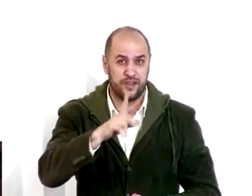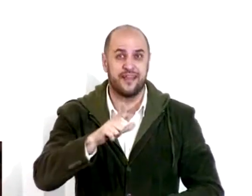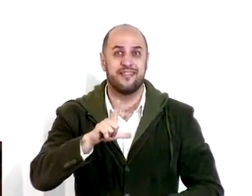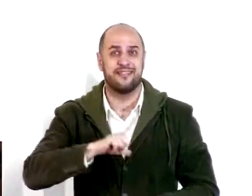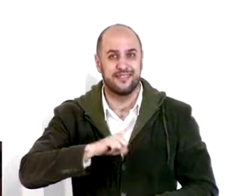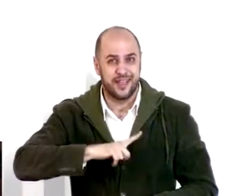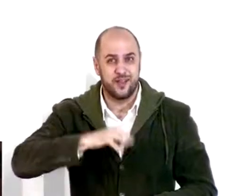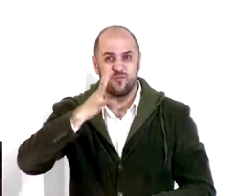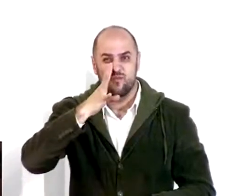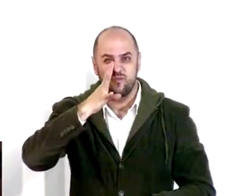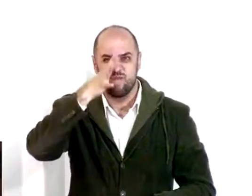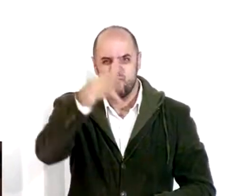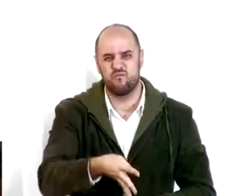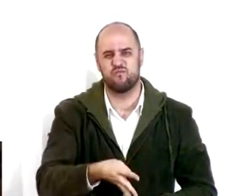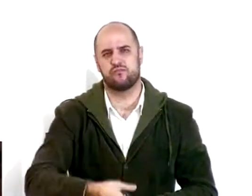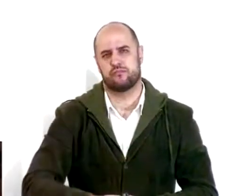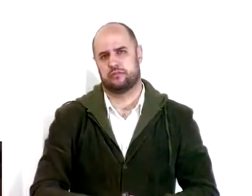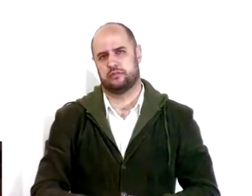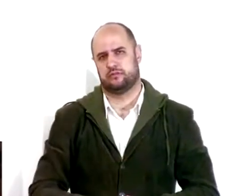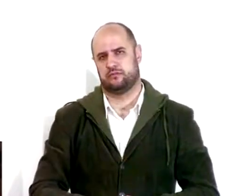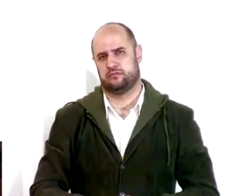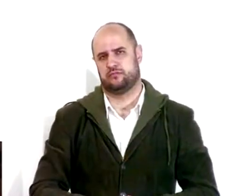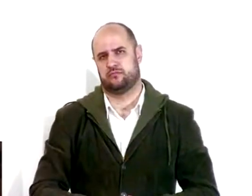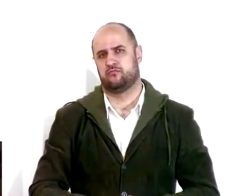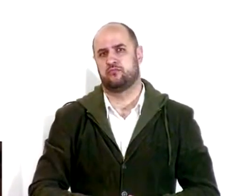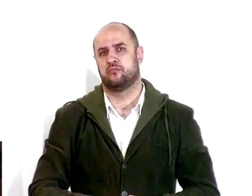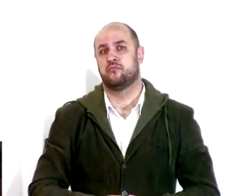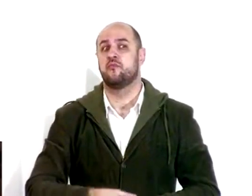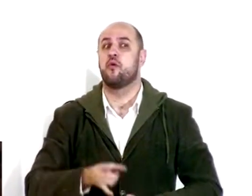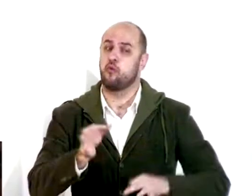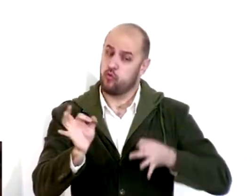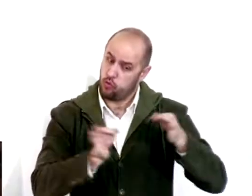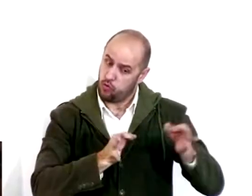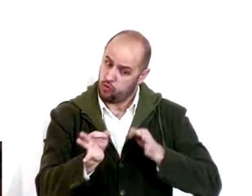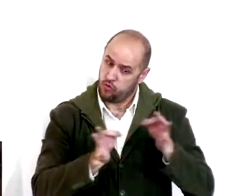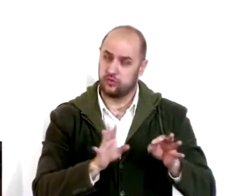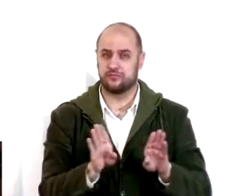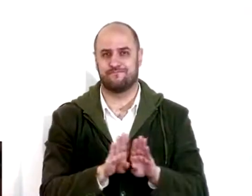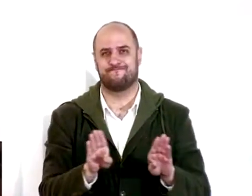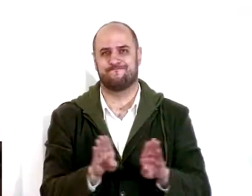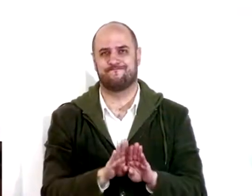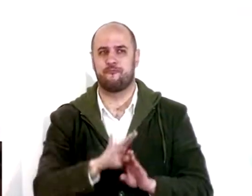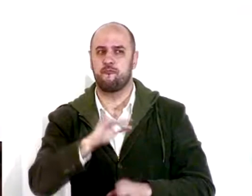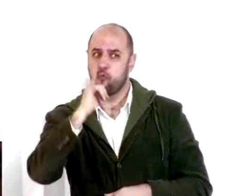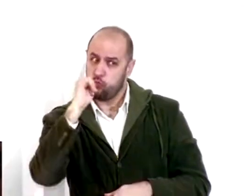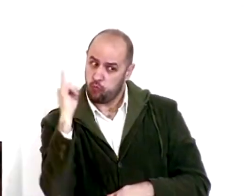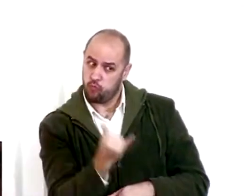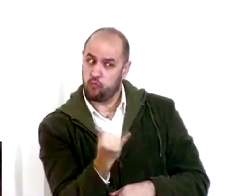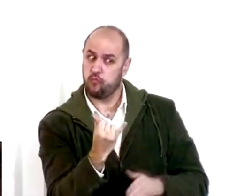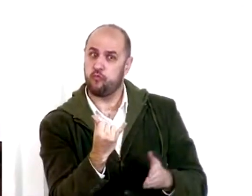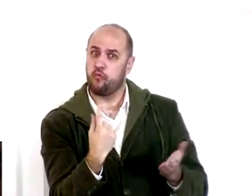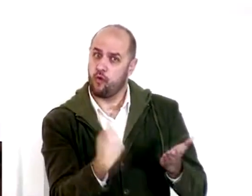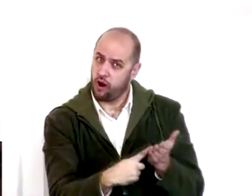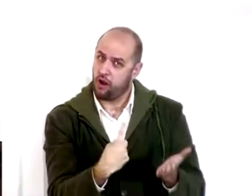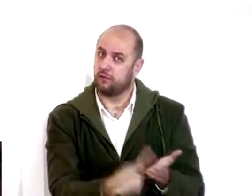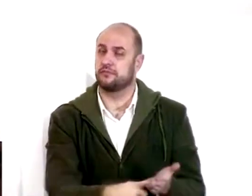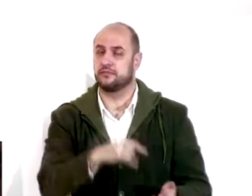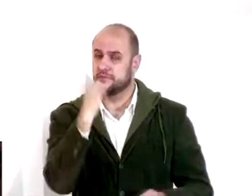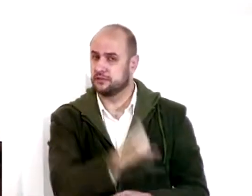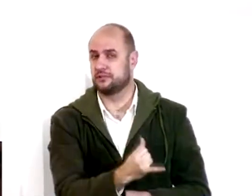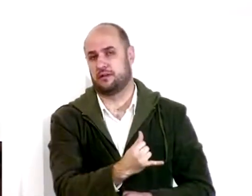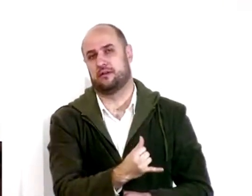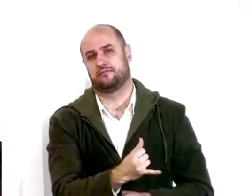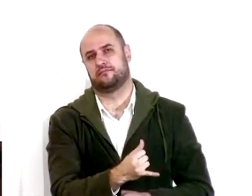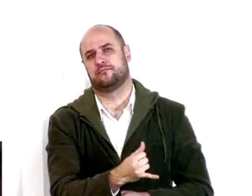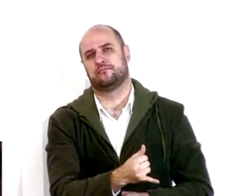acusação e uma admoestação, ou seja, uma repreensão a respeito